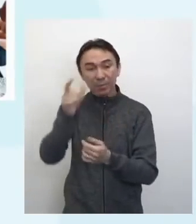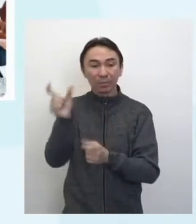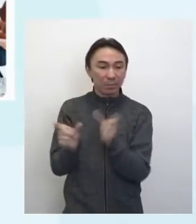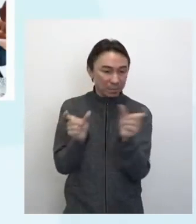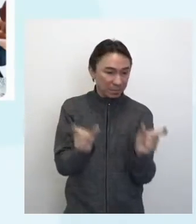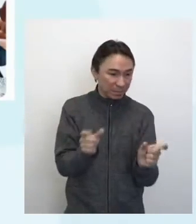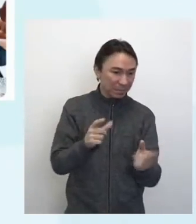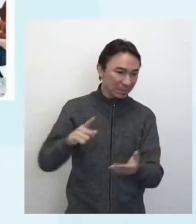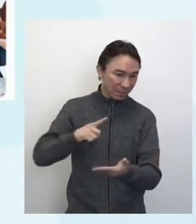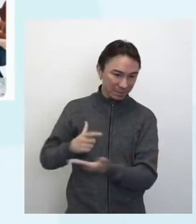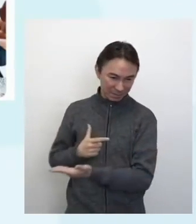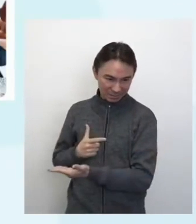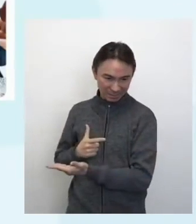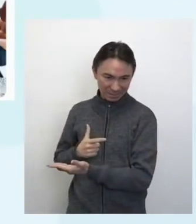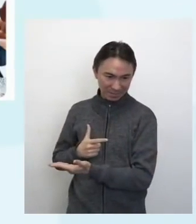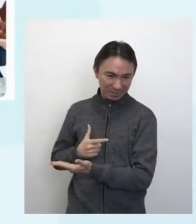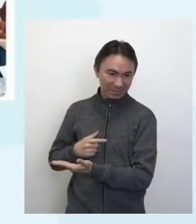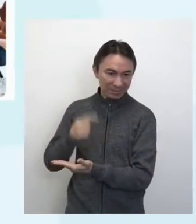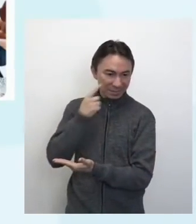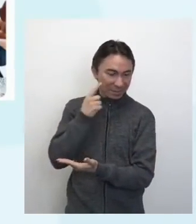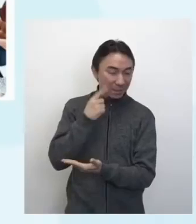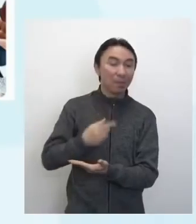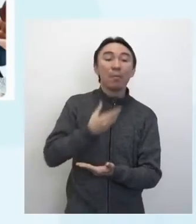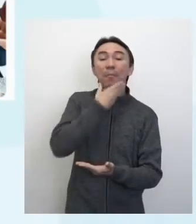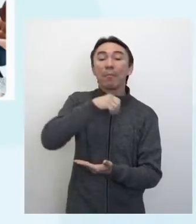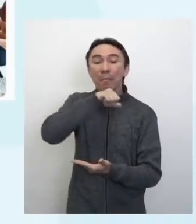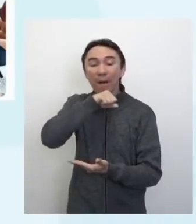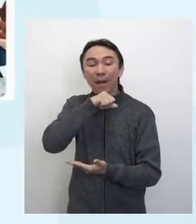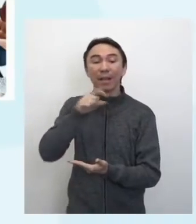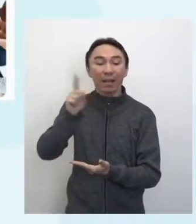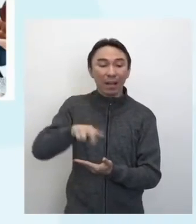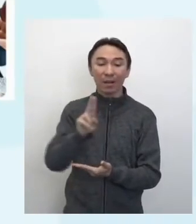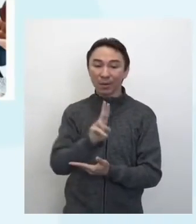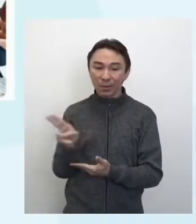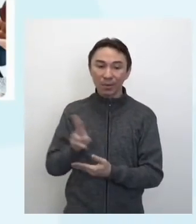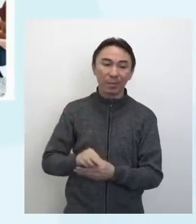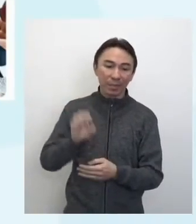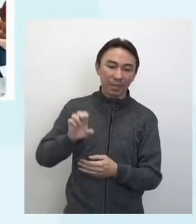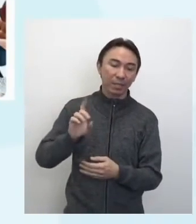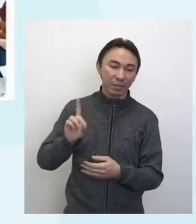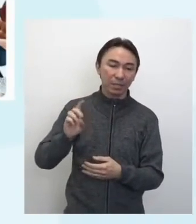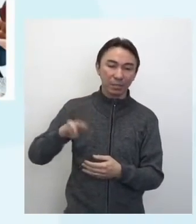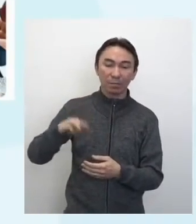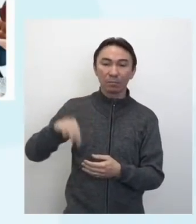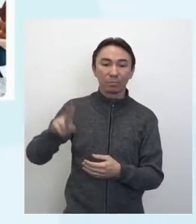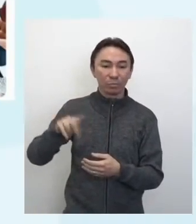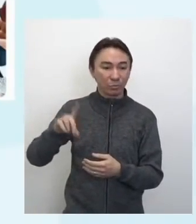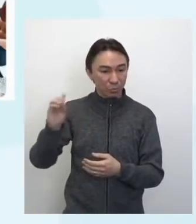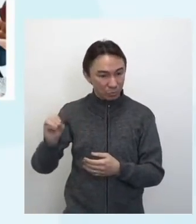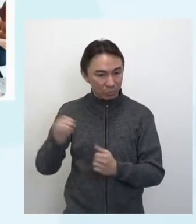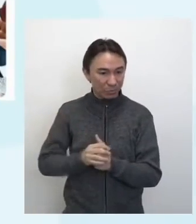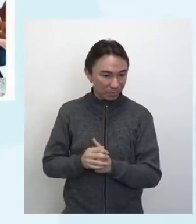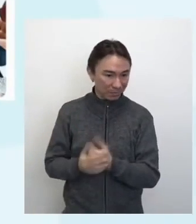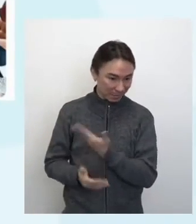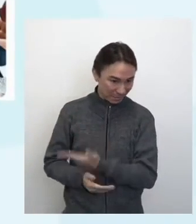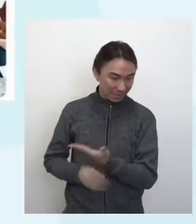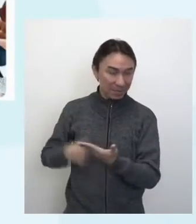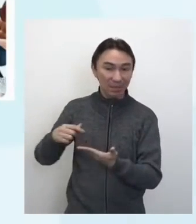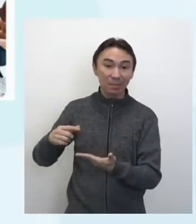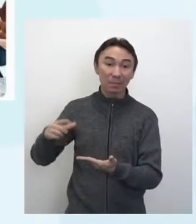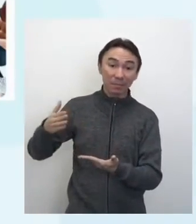fazer slayme Edmundo beijo pai mas você esteja de Juliana então coloquei aqui essa estrutura Então você vai escrever no chat